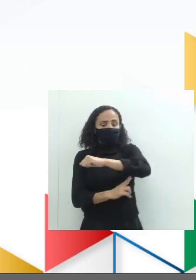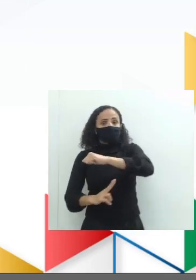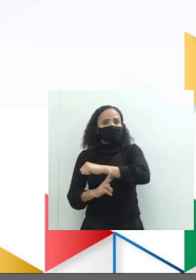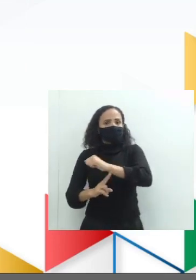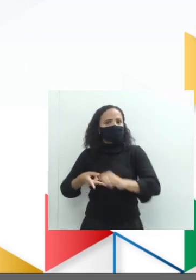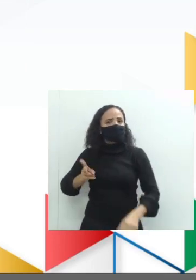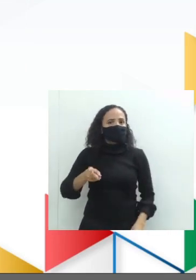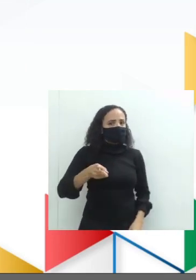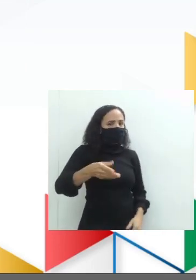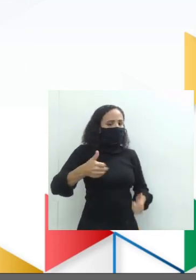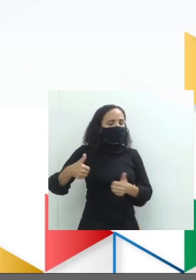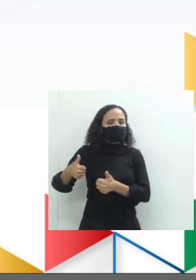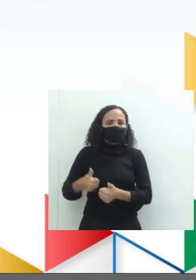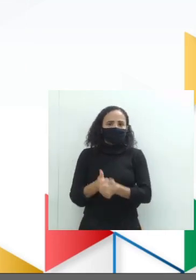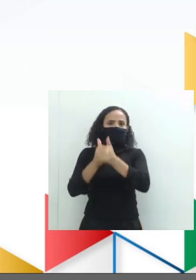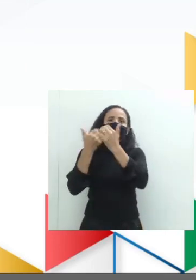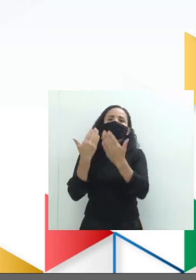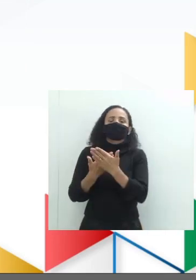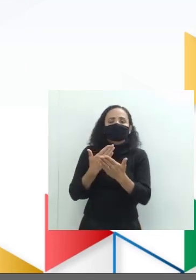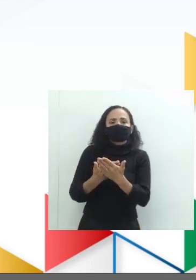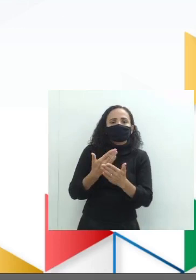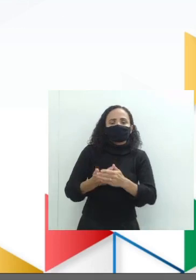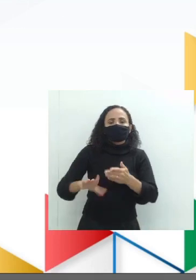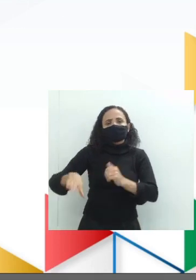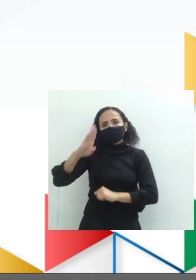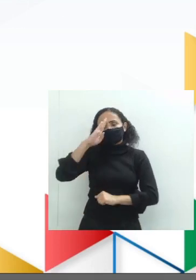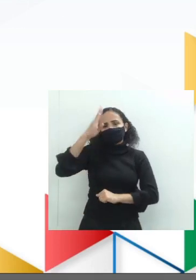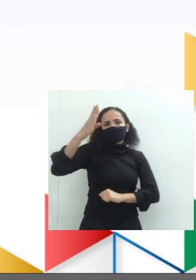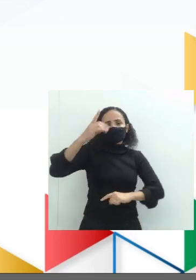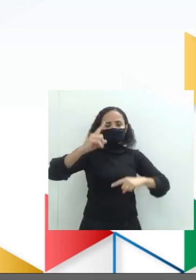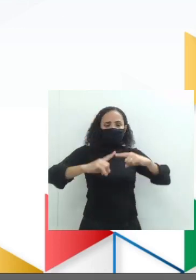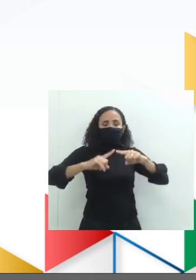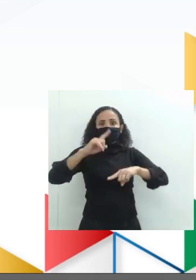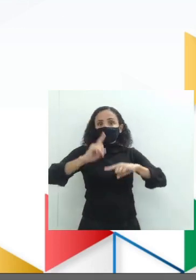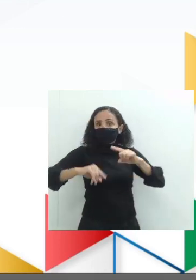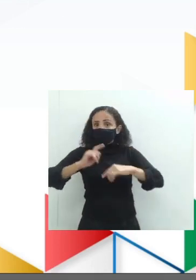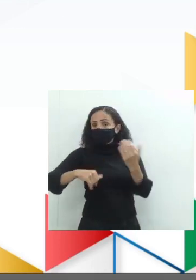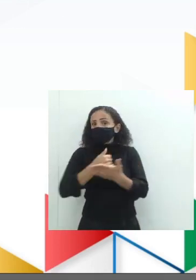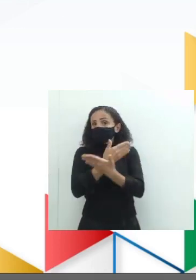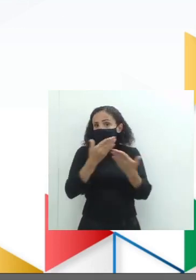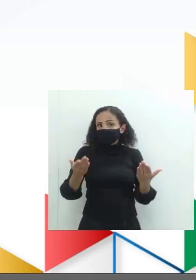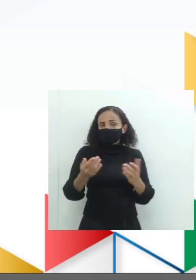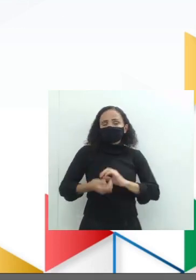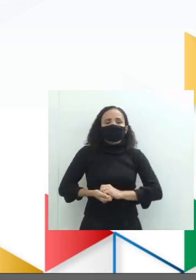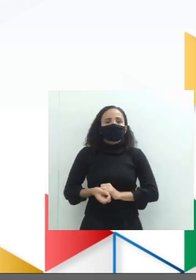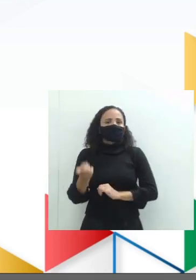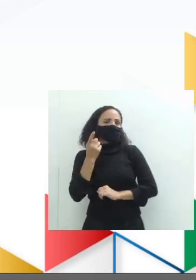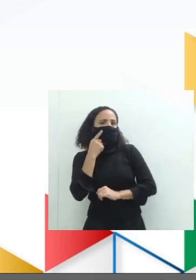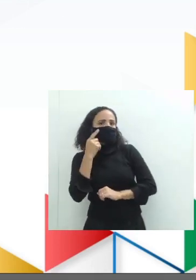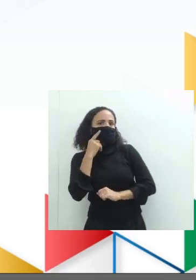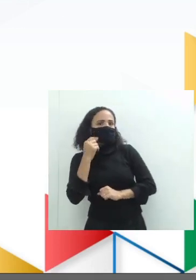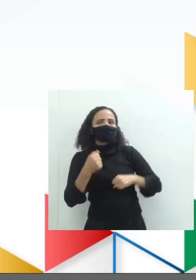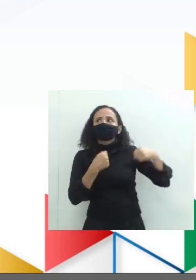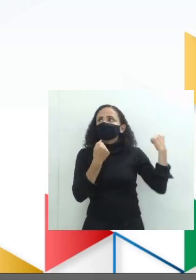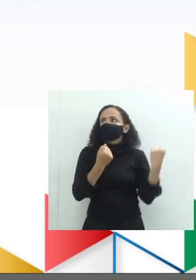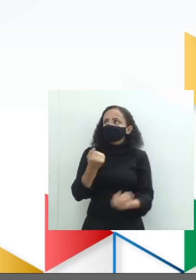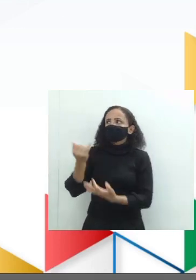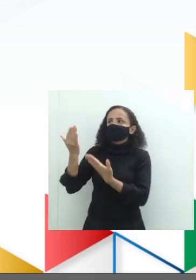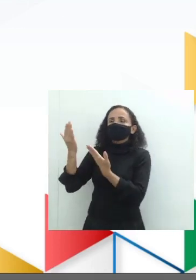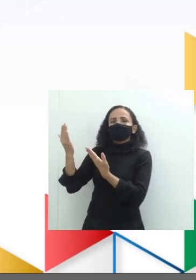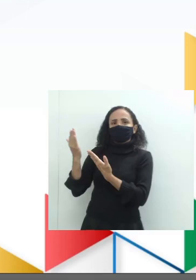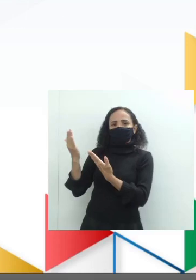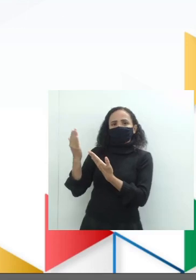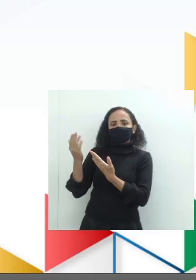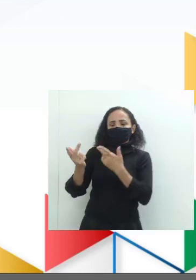Segue comigo agora que a gente vai falar dos principais elementos de um triângulo, ok? Preste atenção. Eu vou começar a